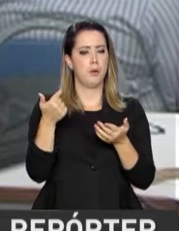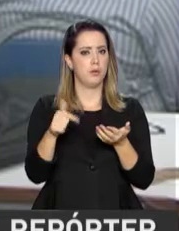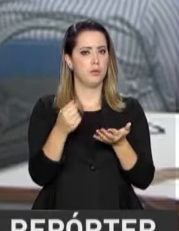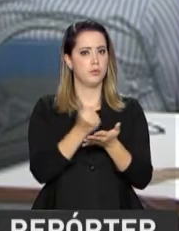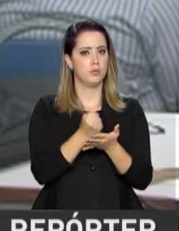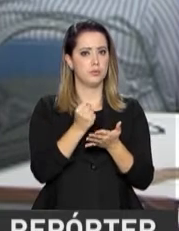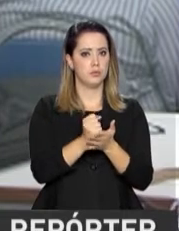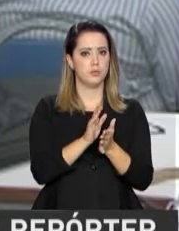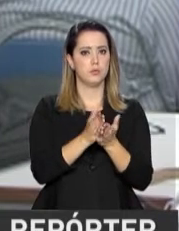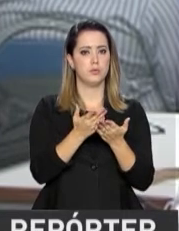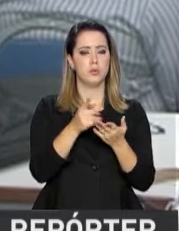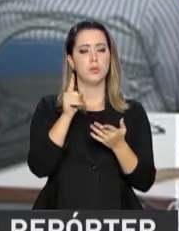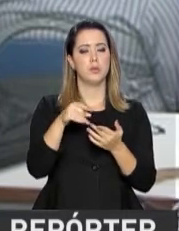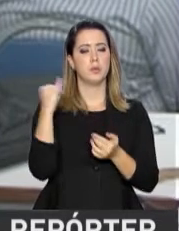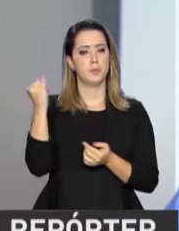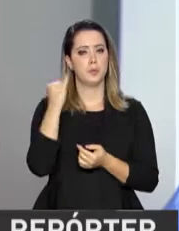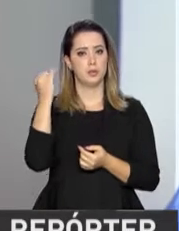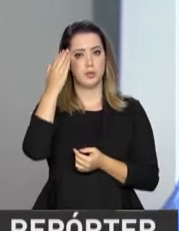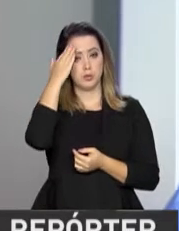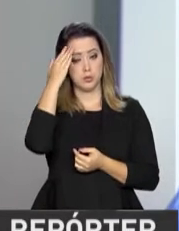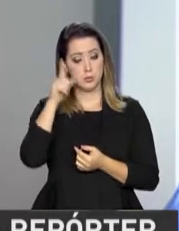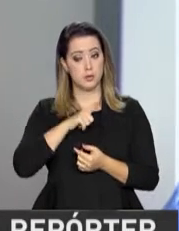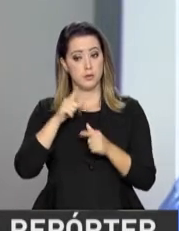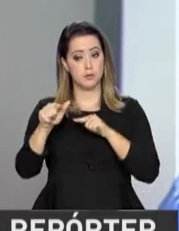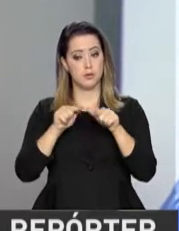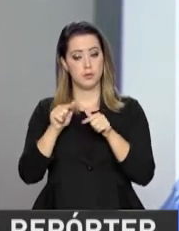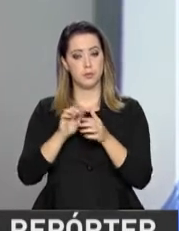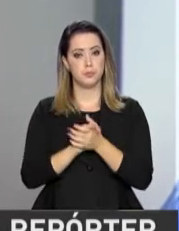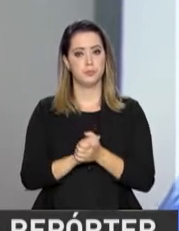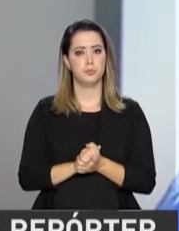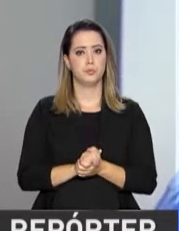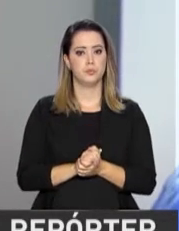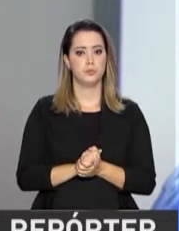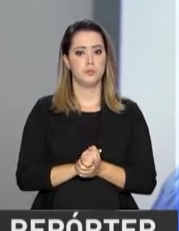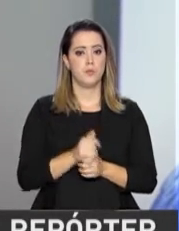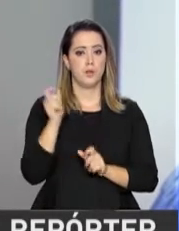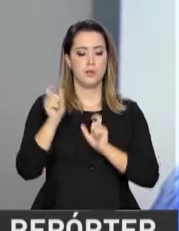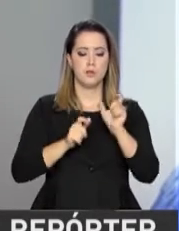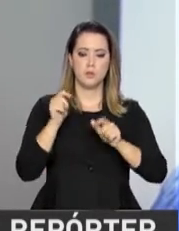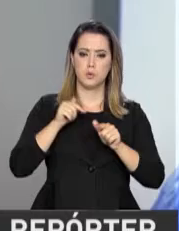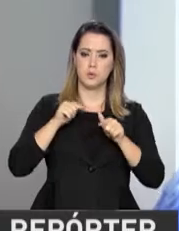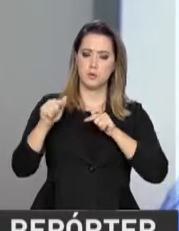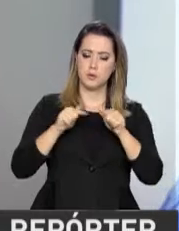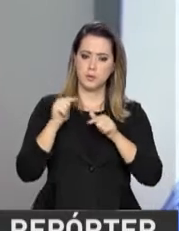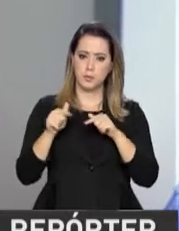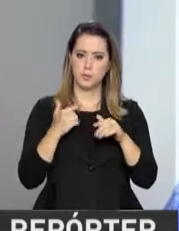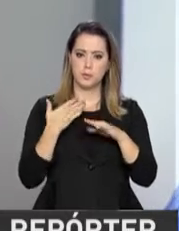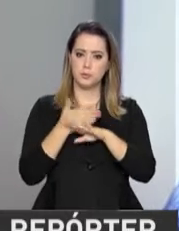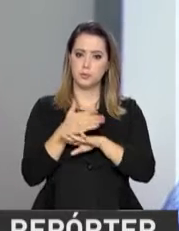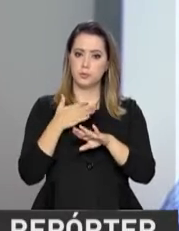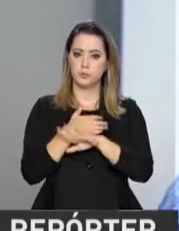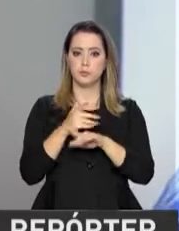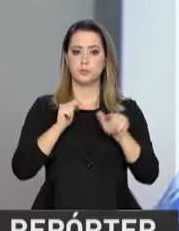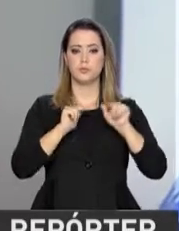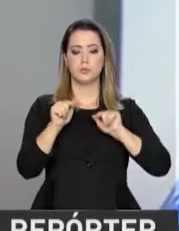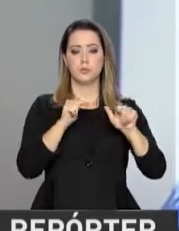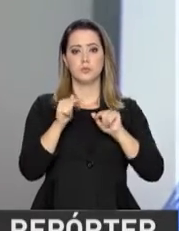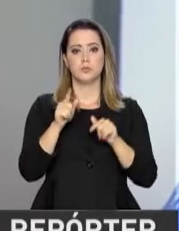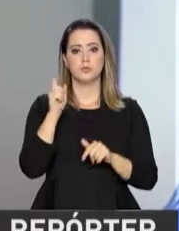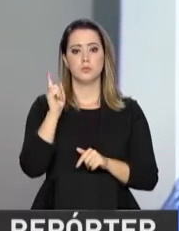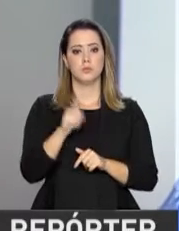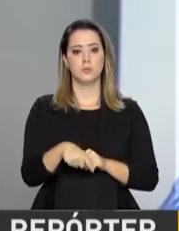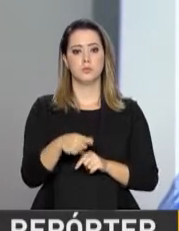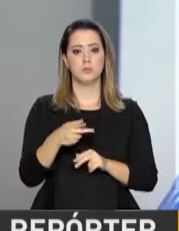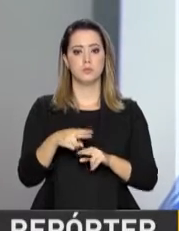é um indicador importante essa entrada expressiva de pessoas no mercado de trabalho trabalhando né é